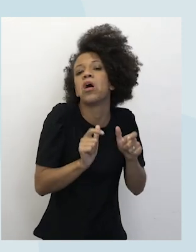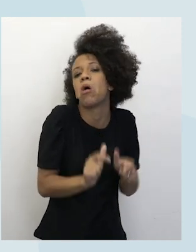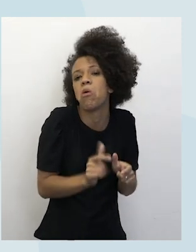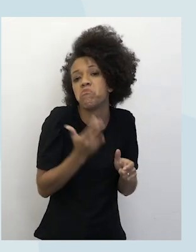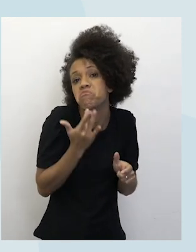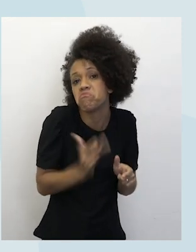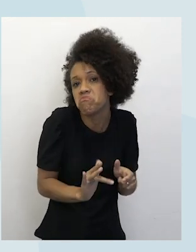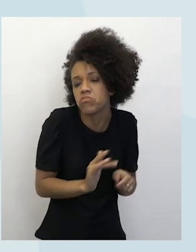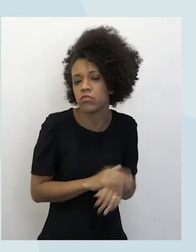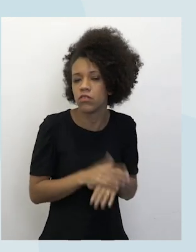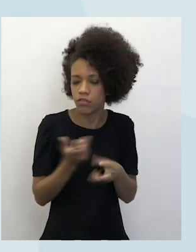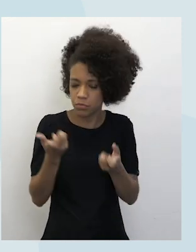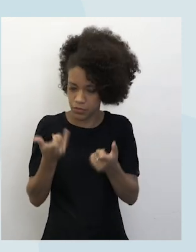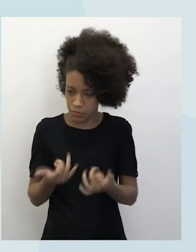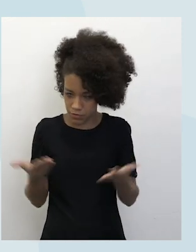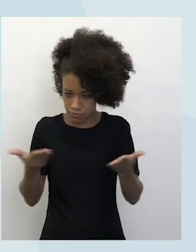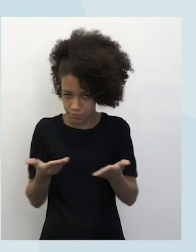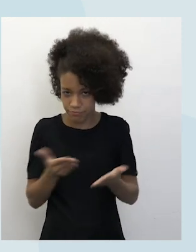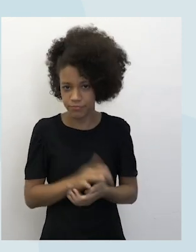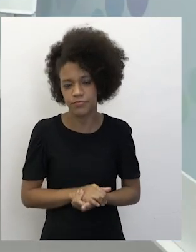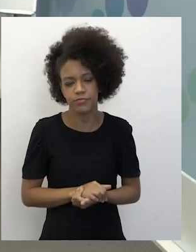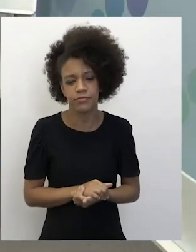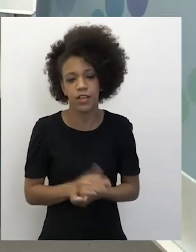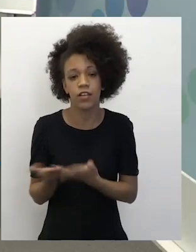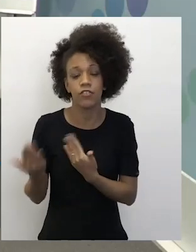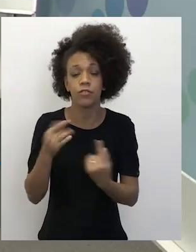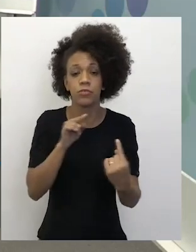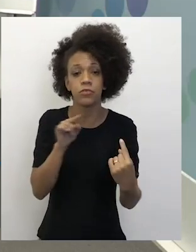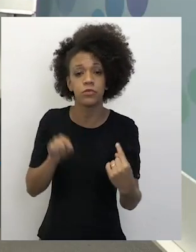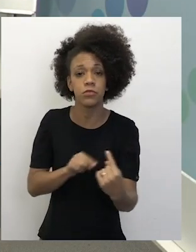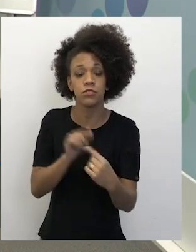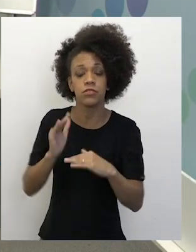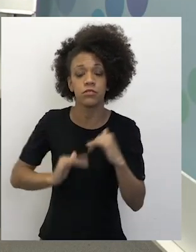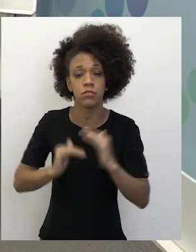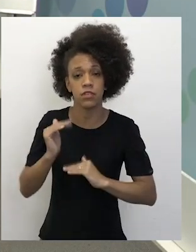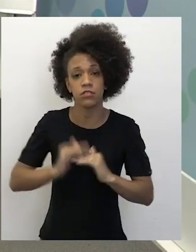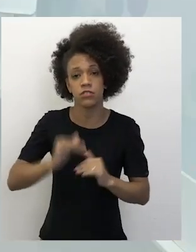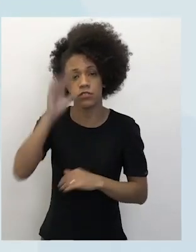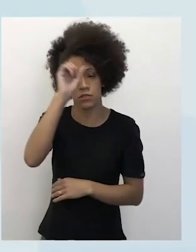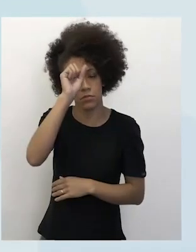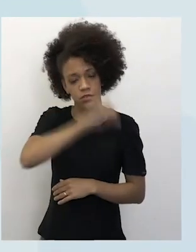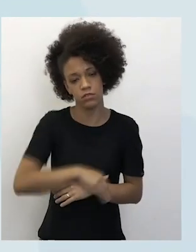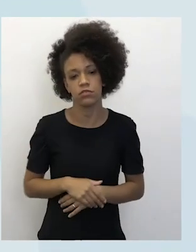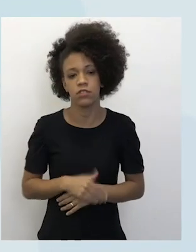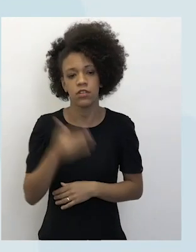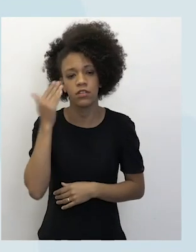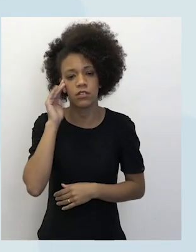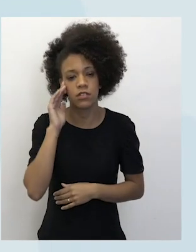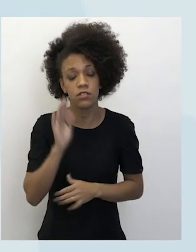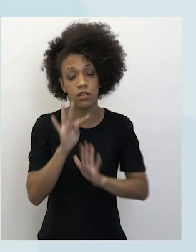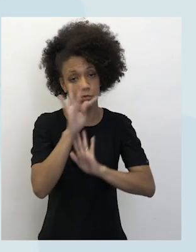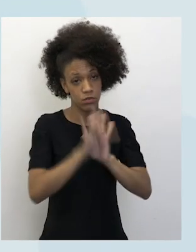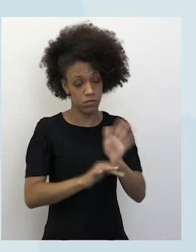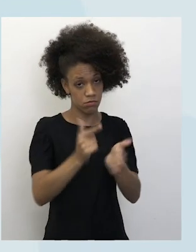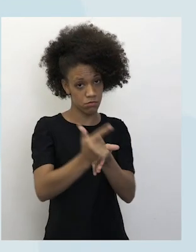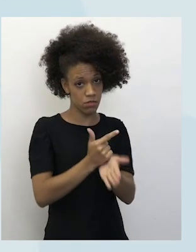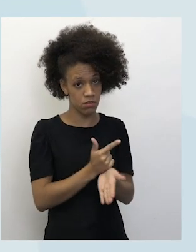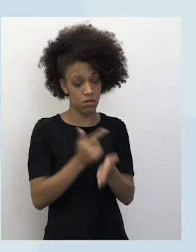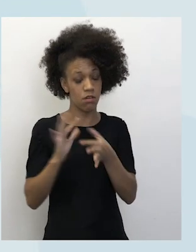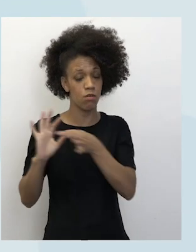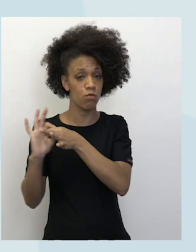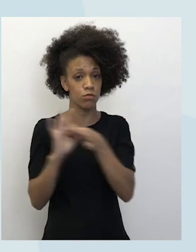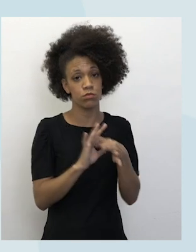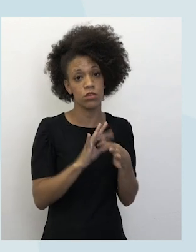não sei onde vamos falar sobre isso vamos lá os objetivos da aula aí compreender a função do texto literário e